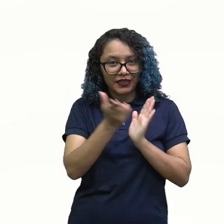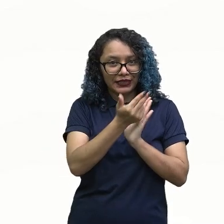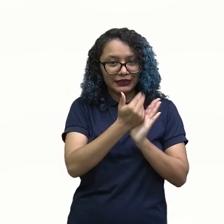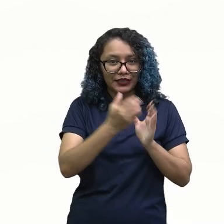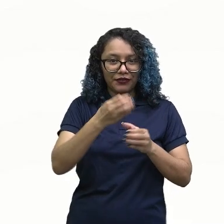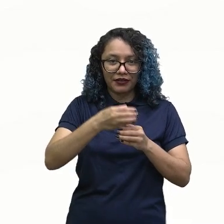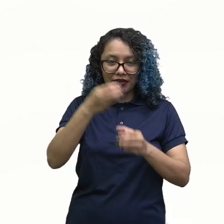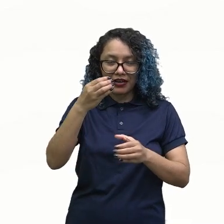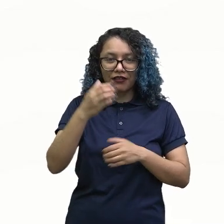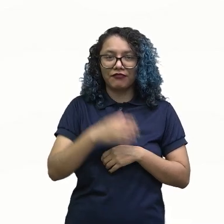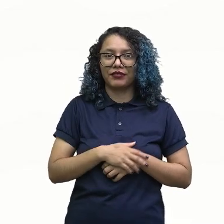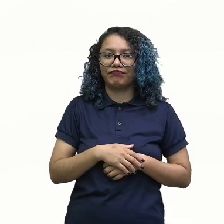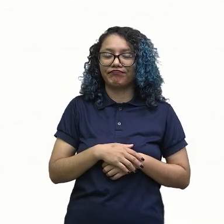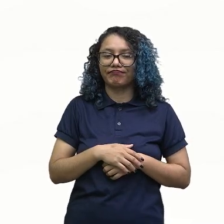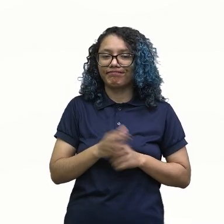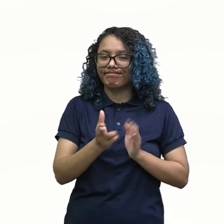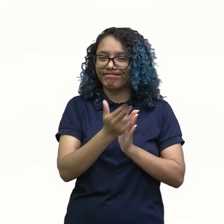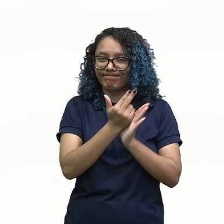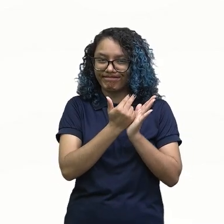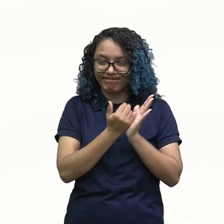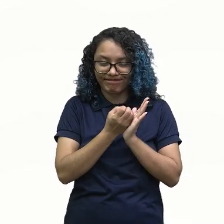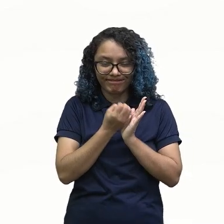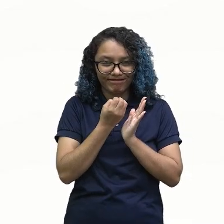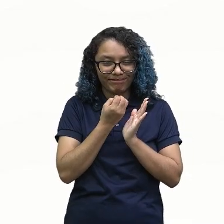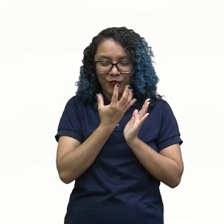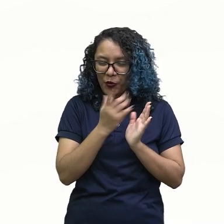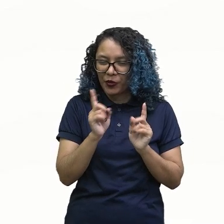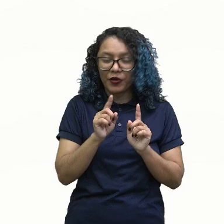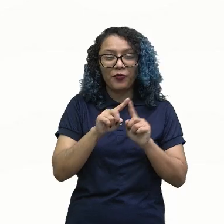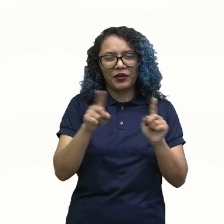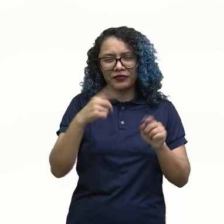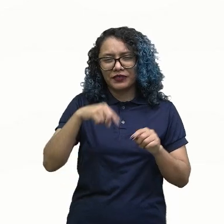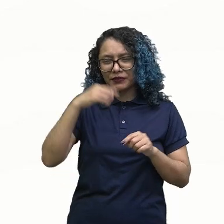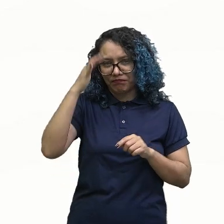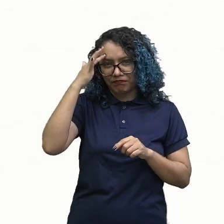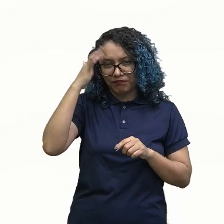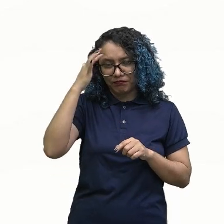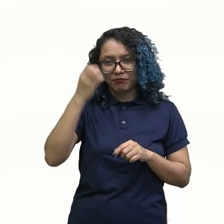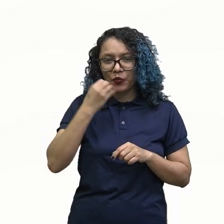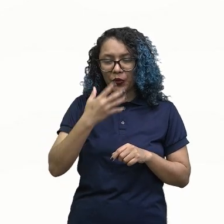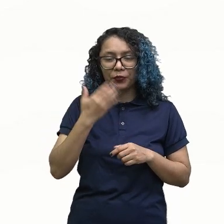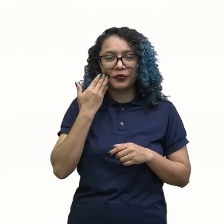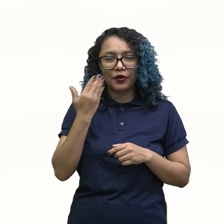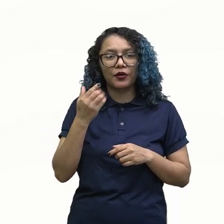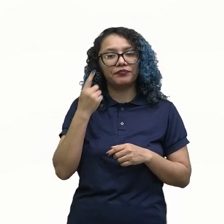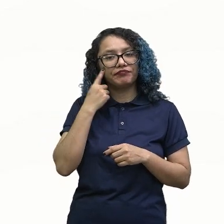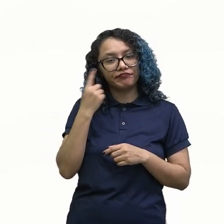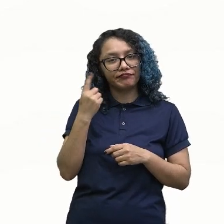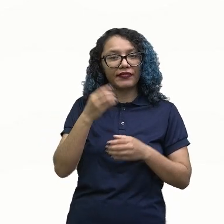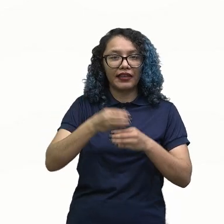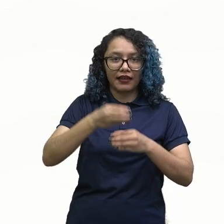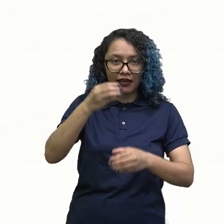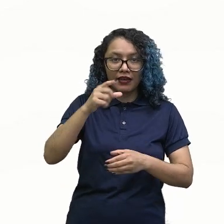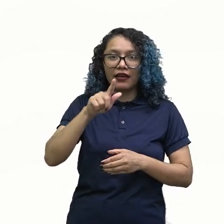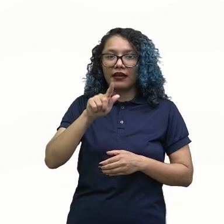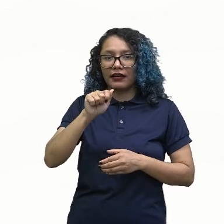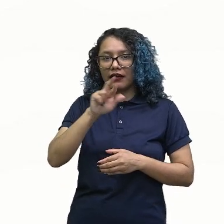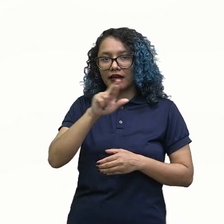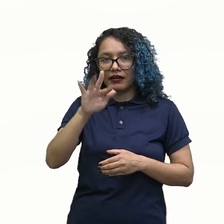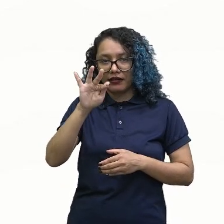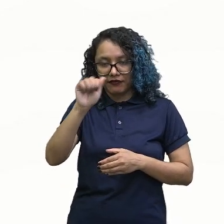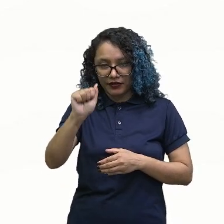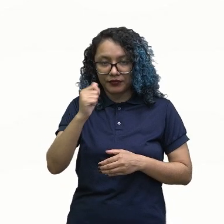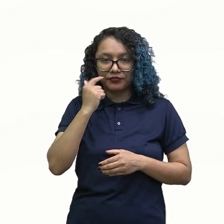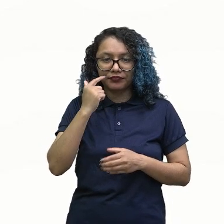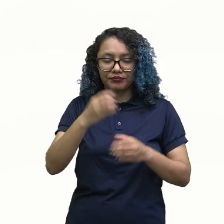desenho muito bem, mas você tem uma imaginação enorme, eu tenho certeza. Então aqui é uma garrafa. Quando a gente vai